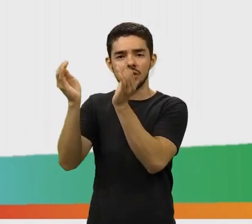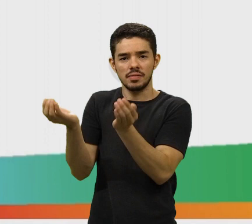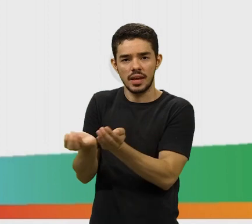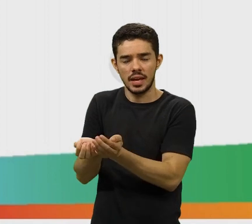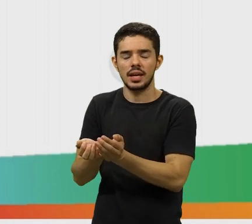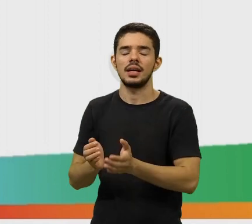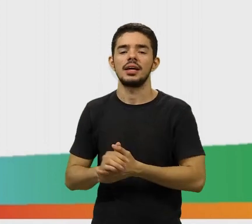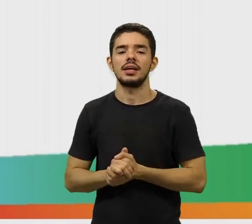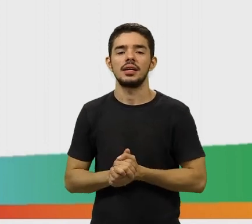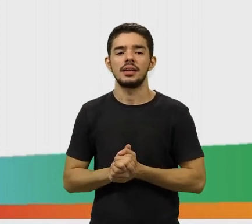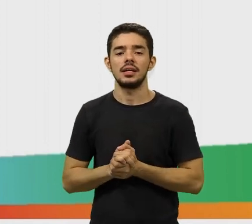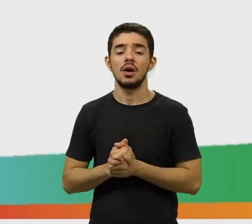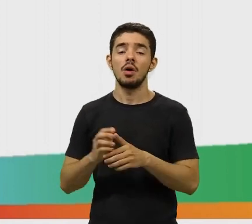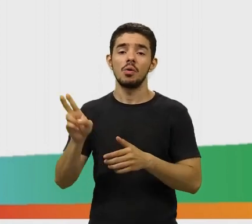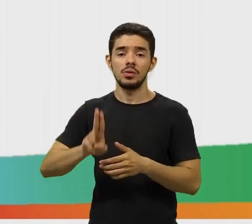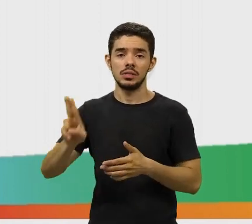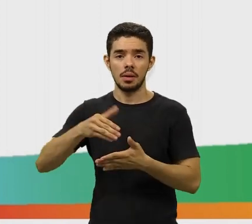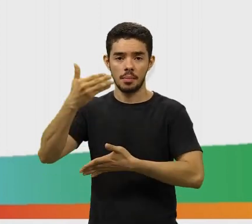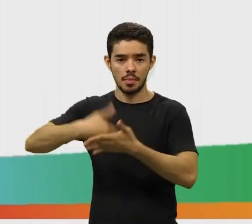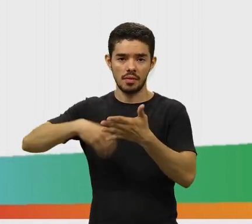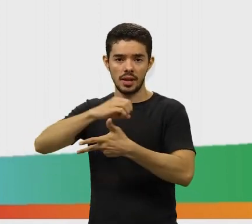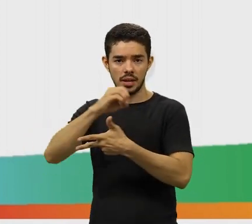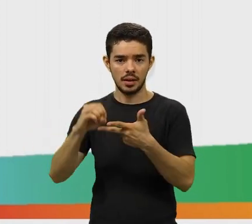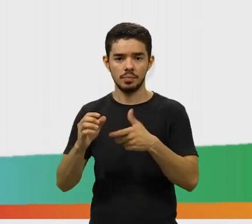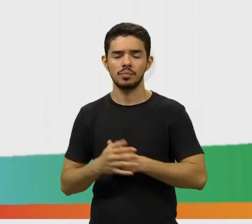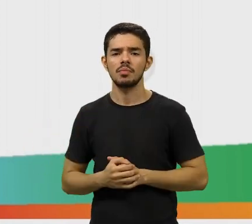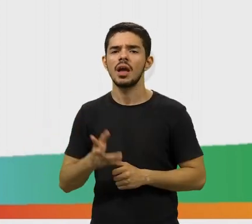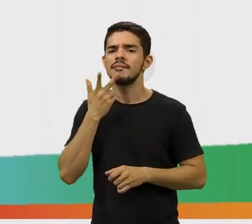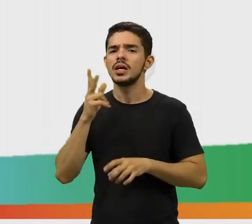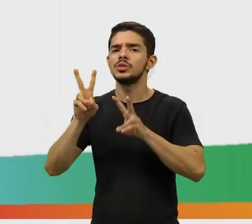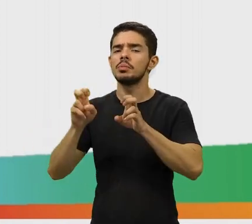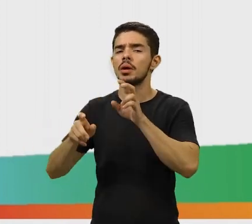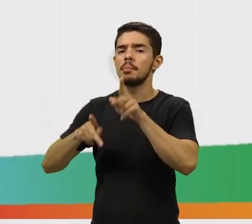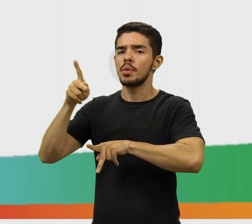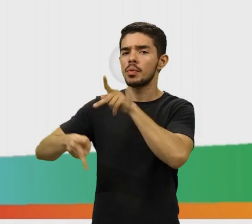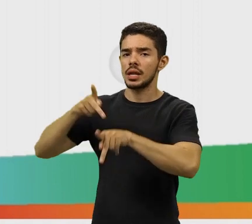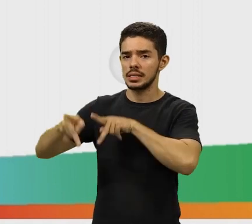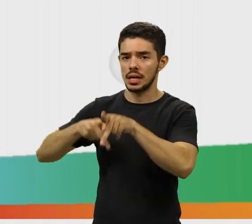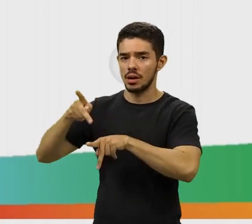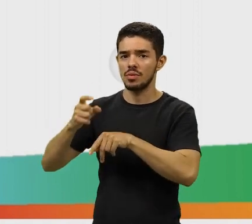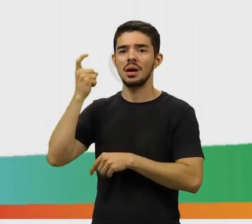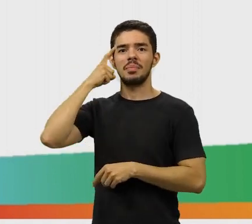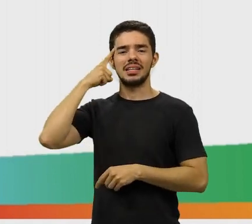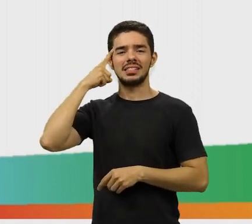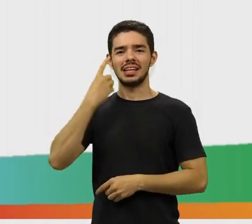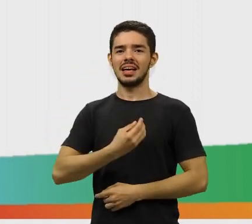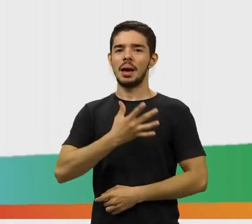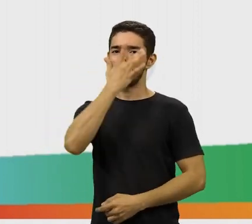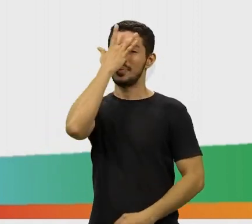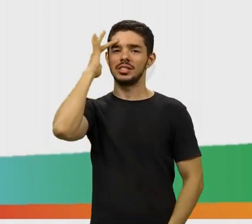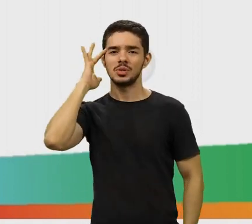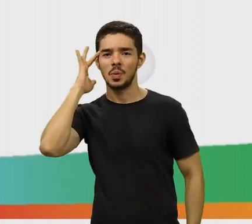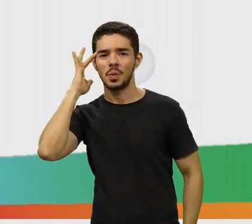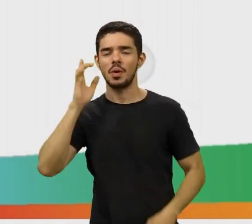contextos utilizados nas provas do Enem. Quando nós falamos de população, a gente pensa logo em seres humanos,